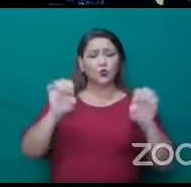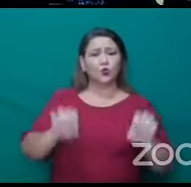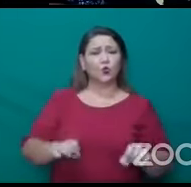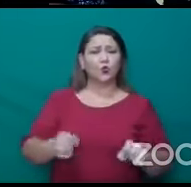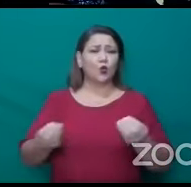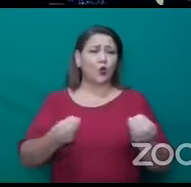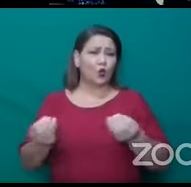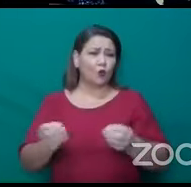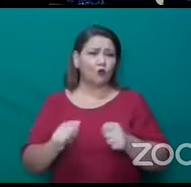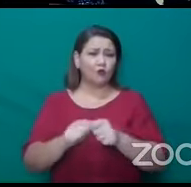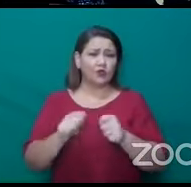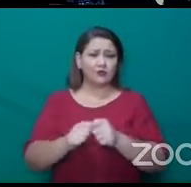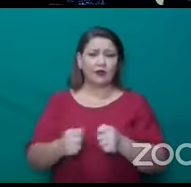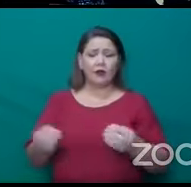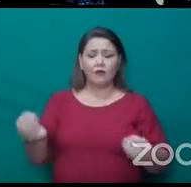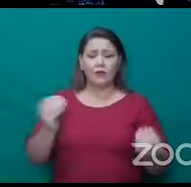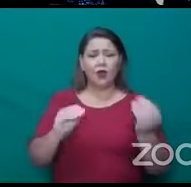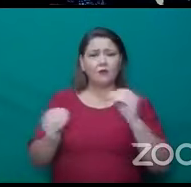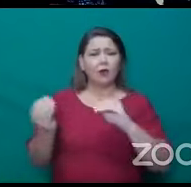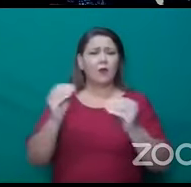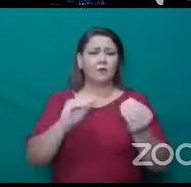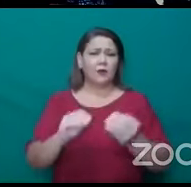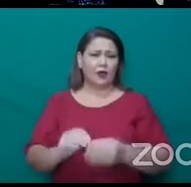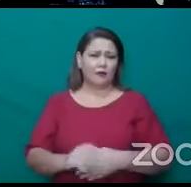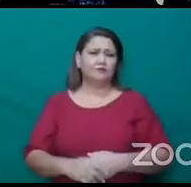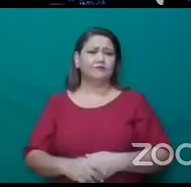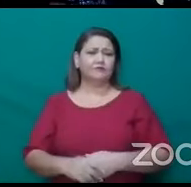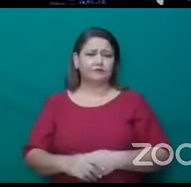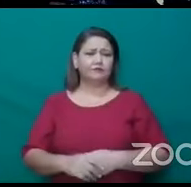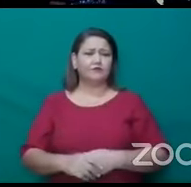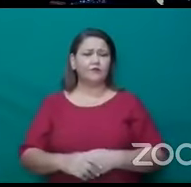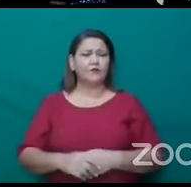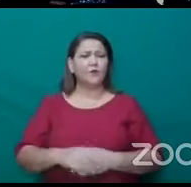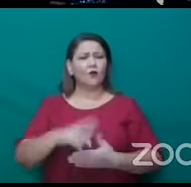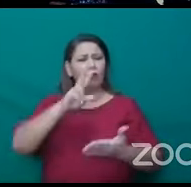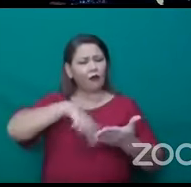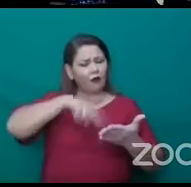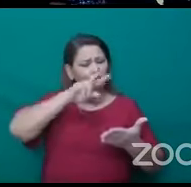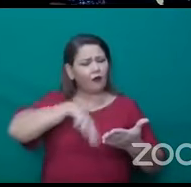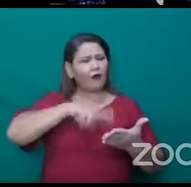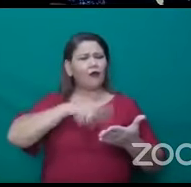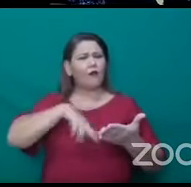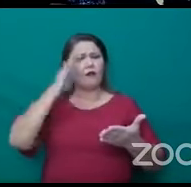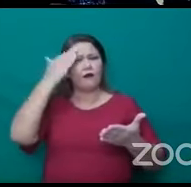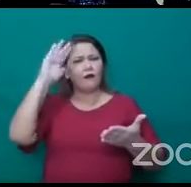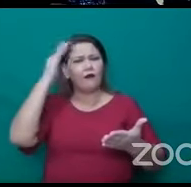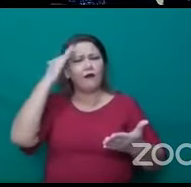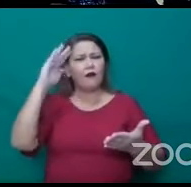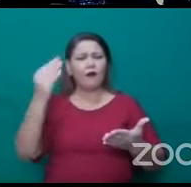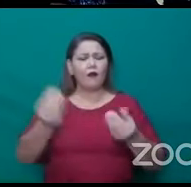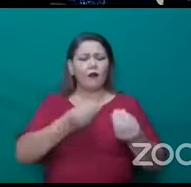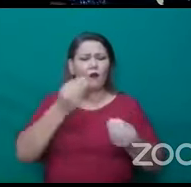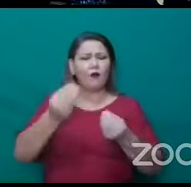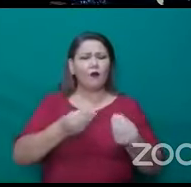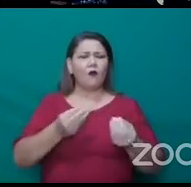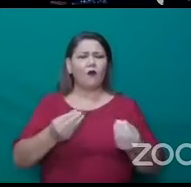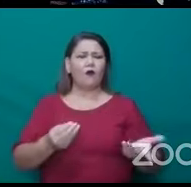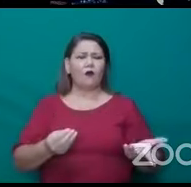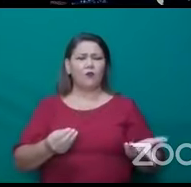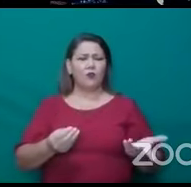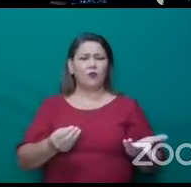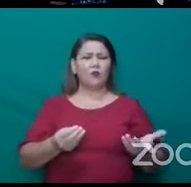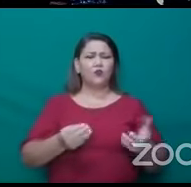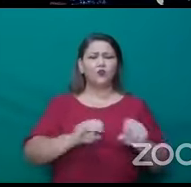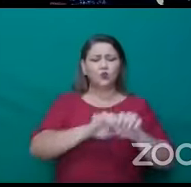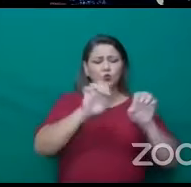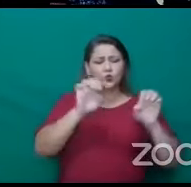poder também colocar outros elementos ali. Então, eu comecei a ler muitas coisas, entender como funcionava a forma, a estrutura,